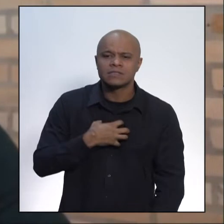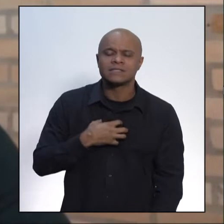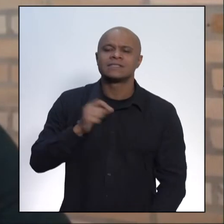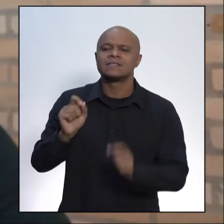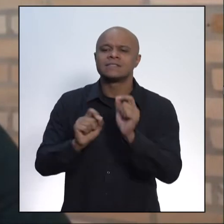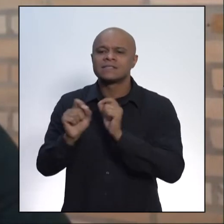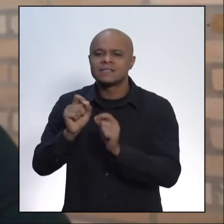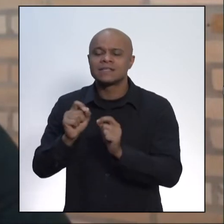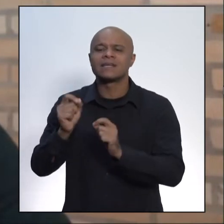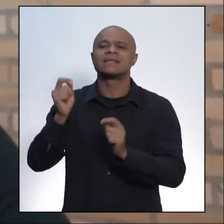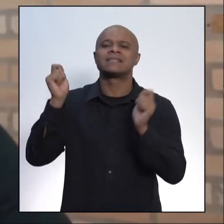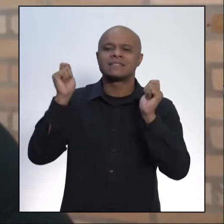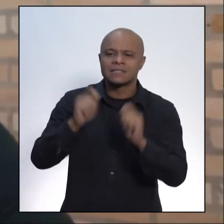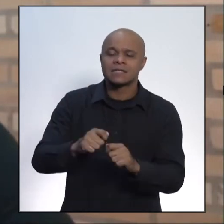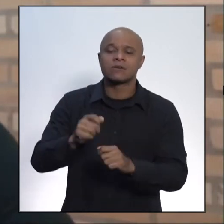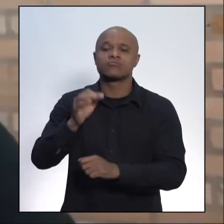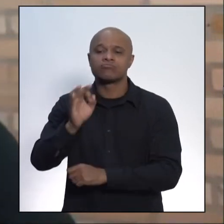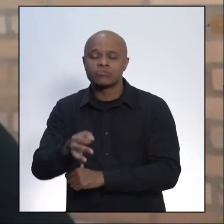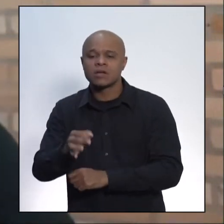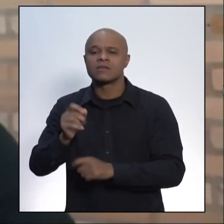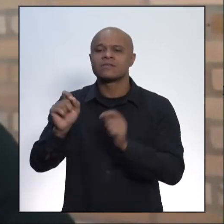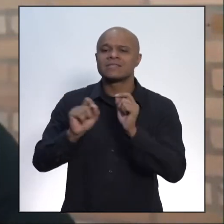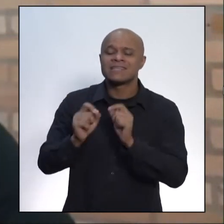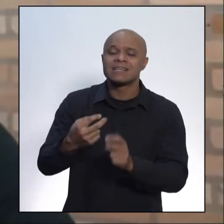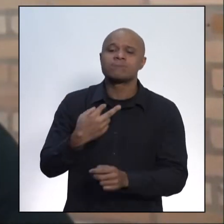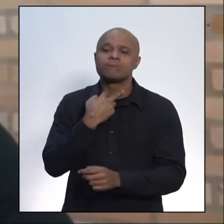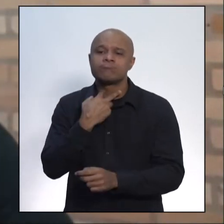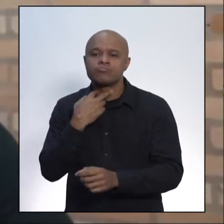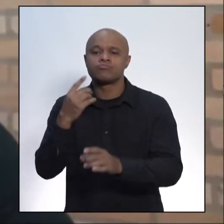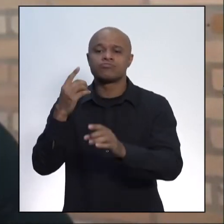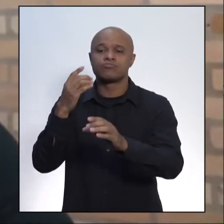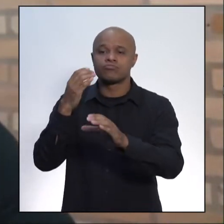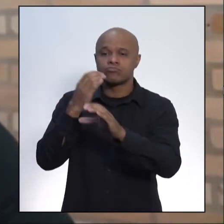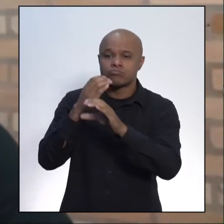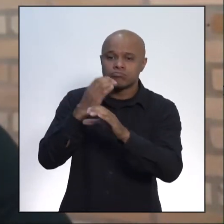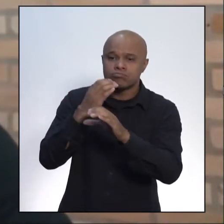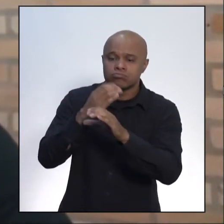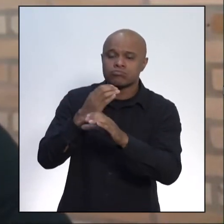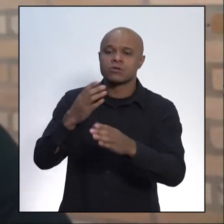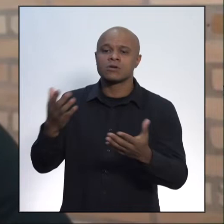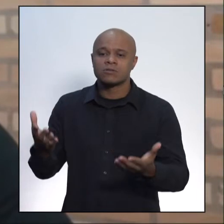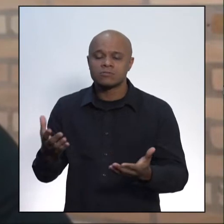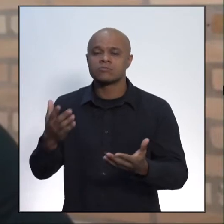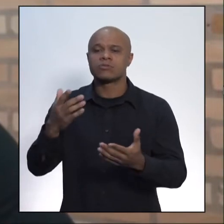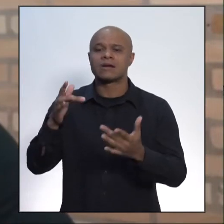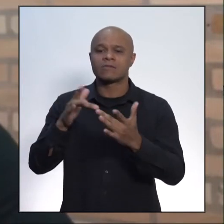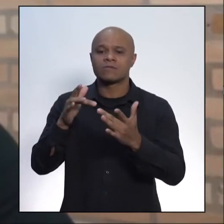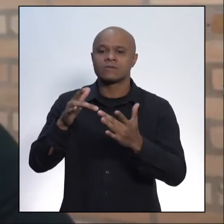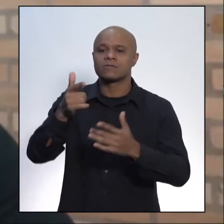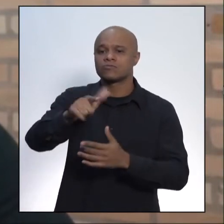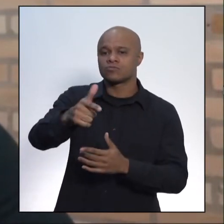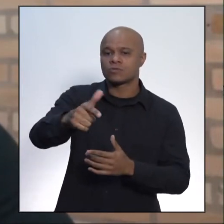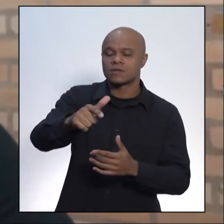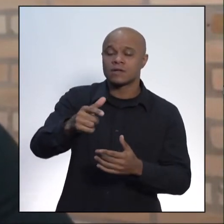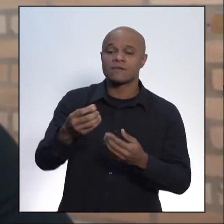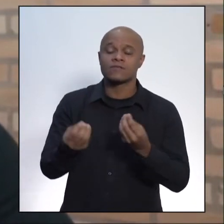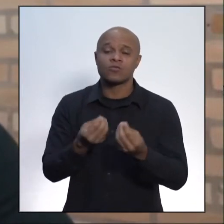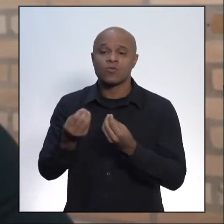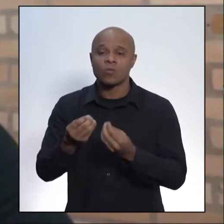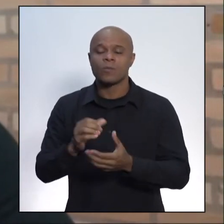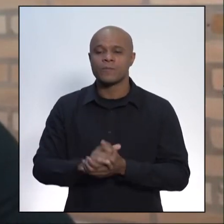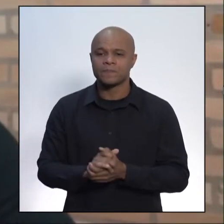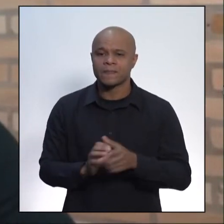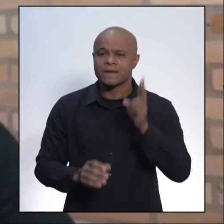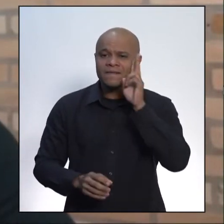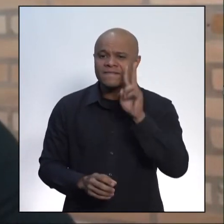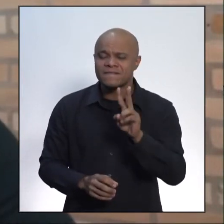manter contato nesse período? Quem a gente não conseguiu? Tanto para as questões de aprendizagem, mas também para as questões que